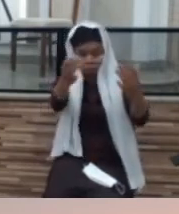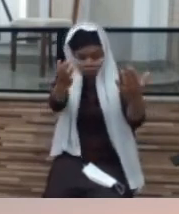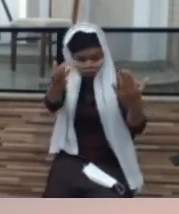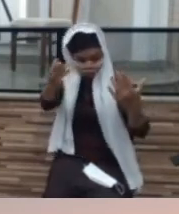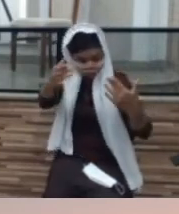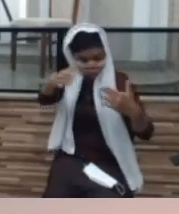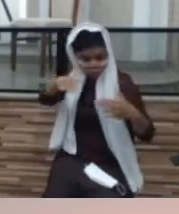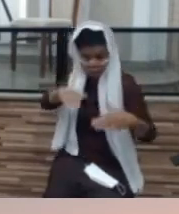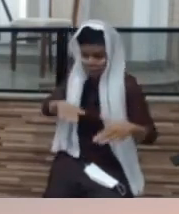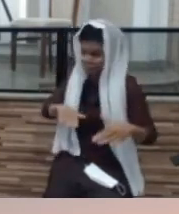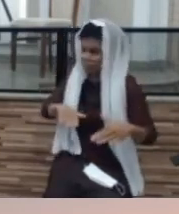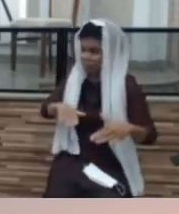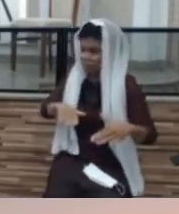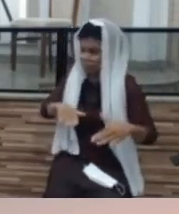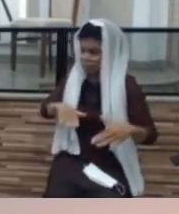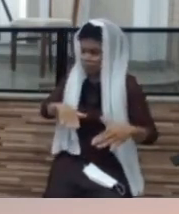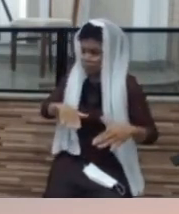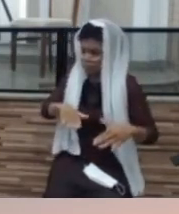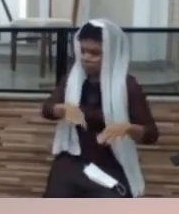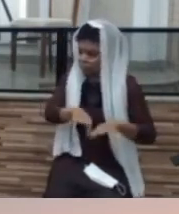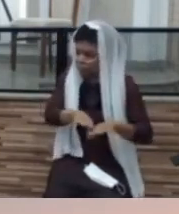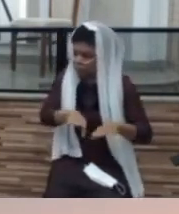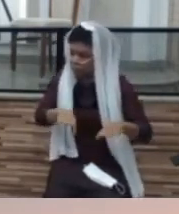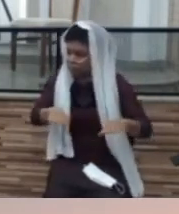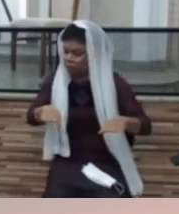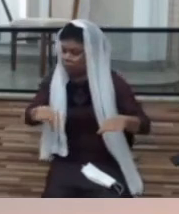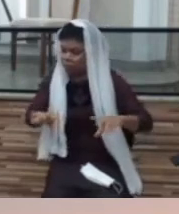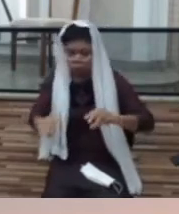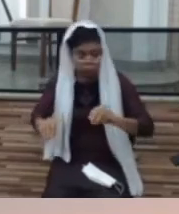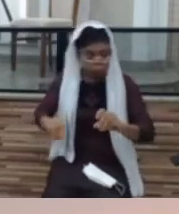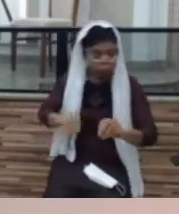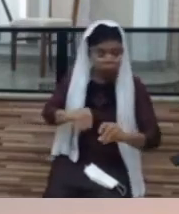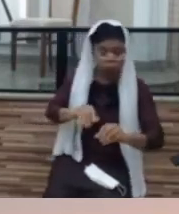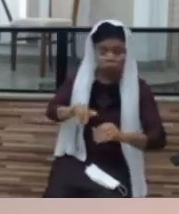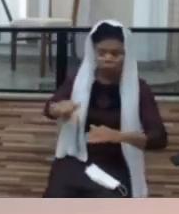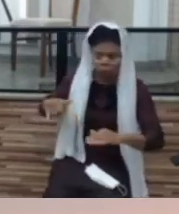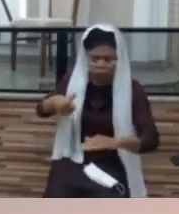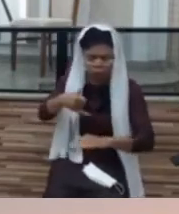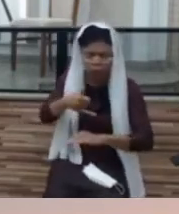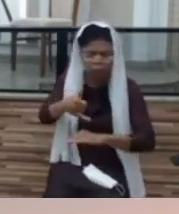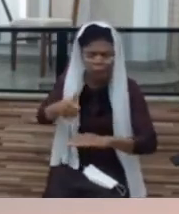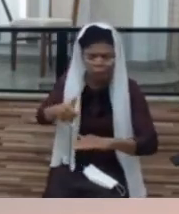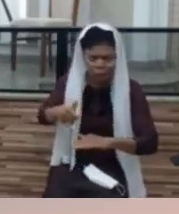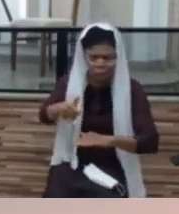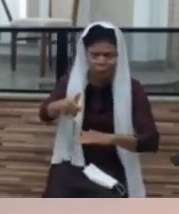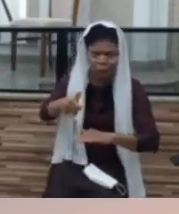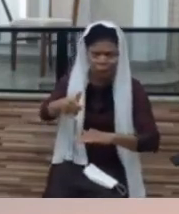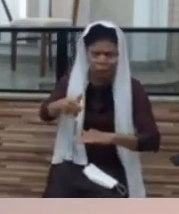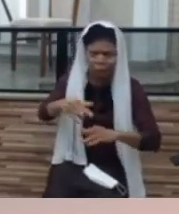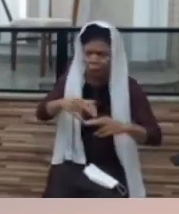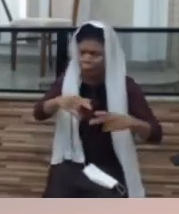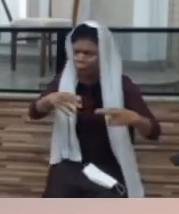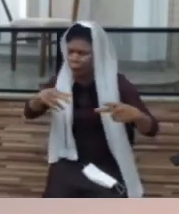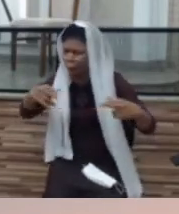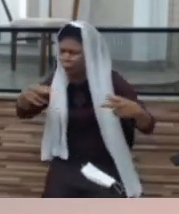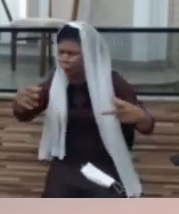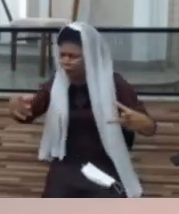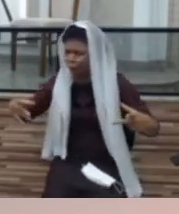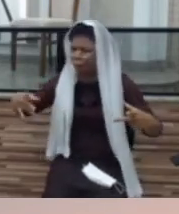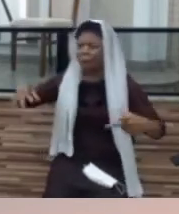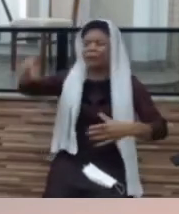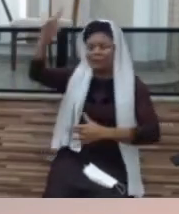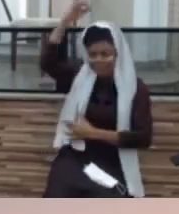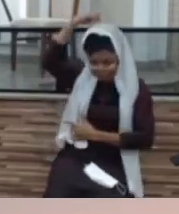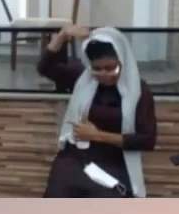mosto, aqui é para o trigo, aqui é para o azeite, aqui é para os utensílios sagrados, aqui é o lugar de Deus, é das coisas de